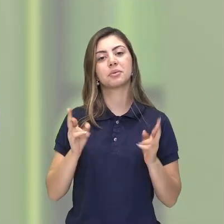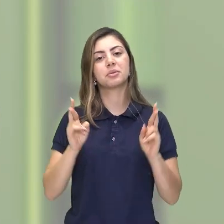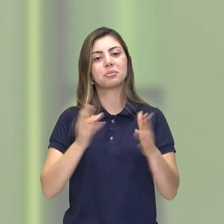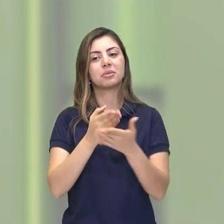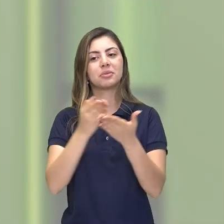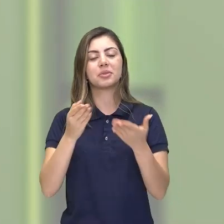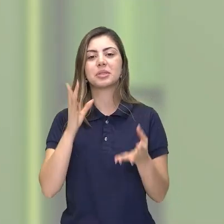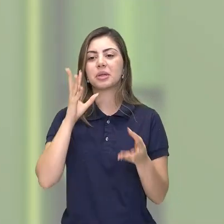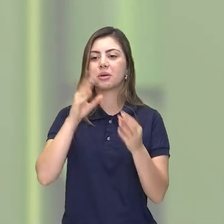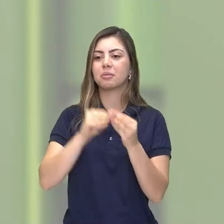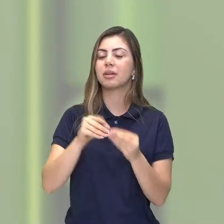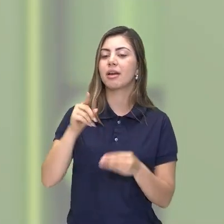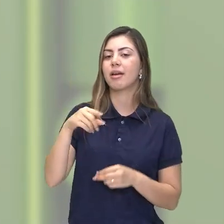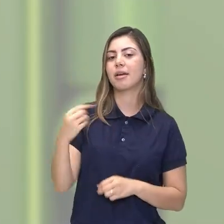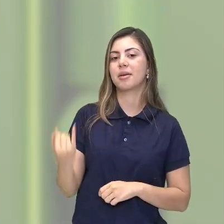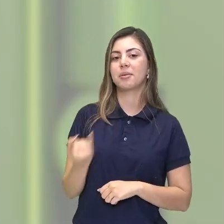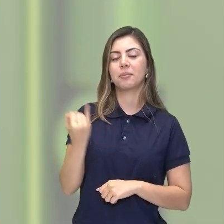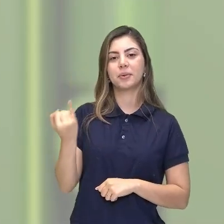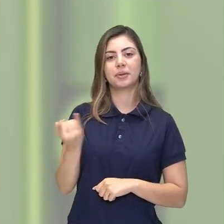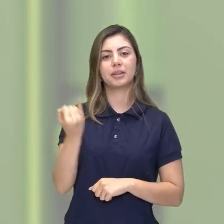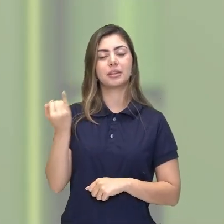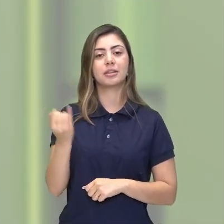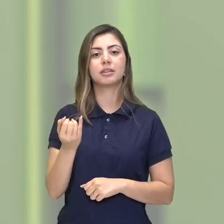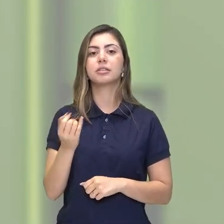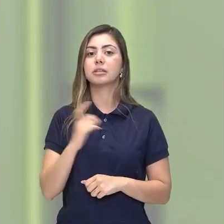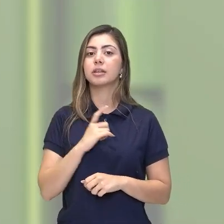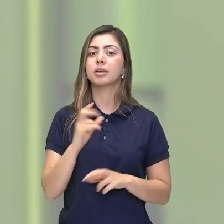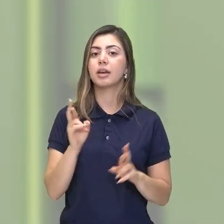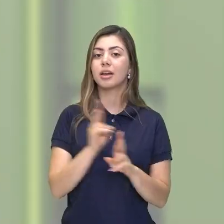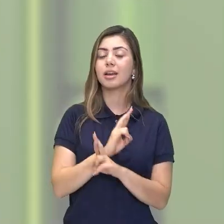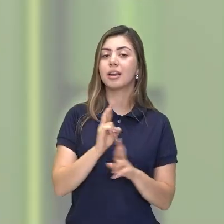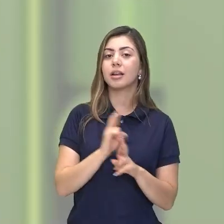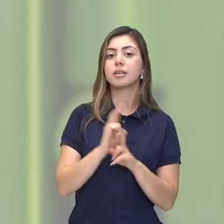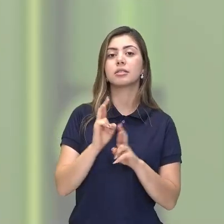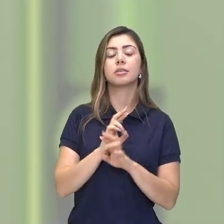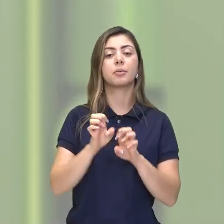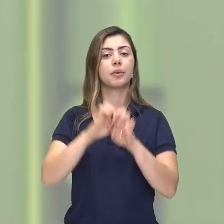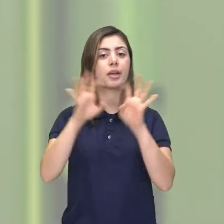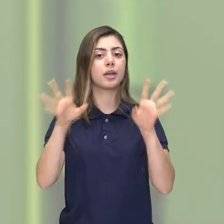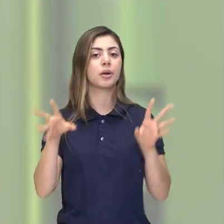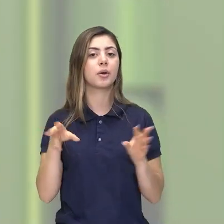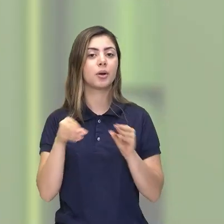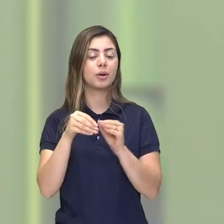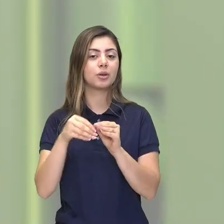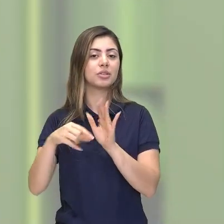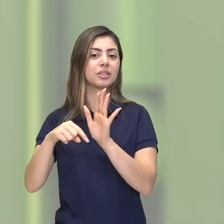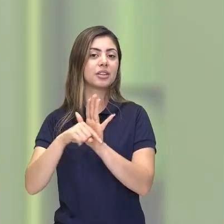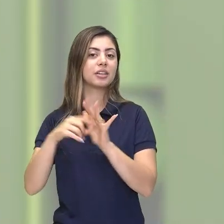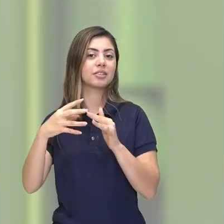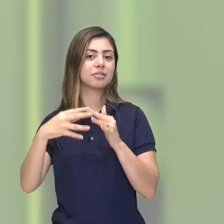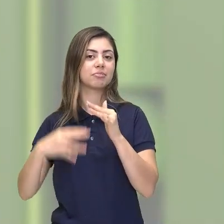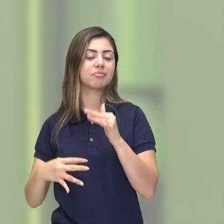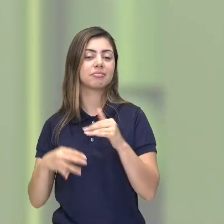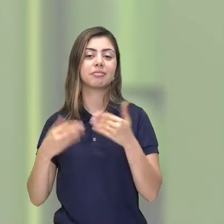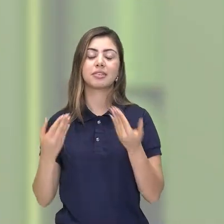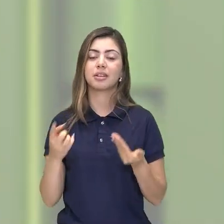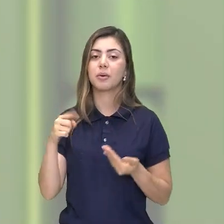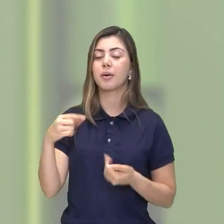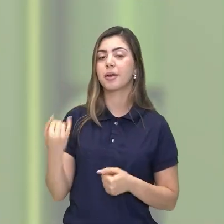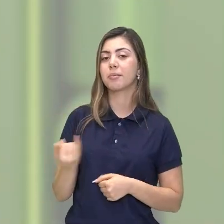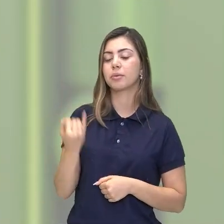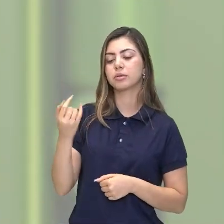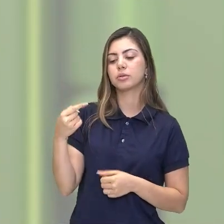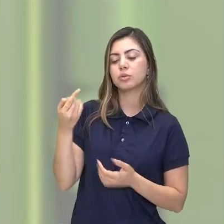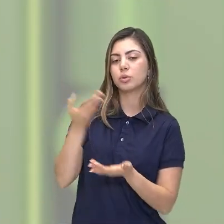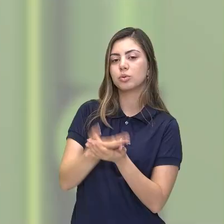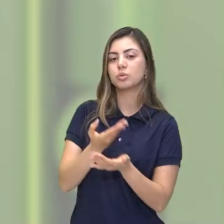compreendido a importância, né, dessa relação desarmônica, a gente entender a importância, né, dessa relação que é desarmônica,